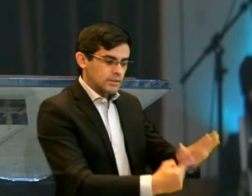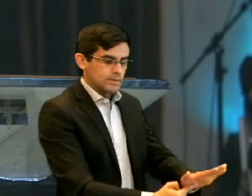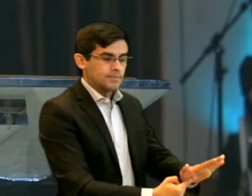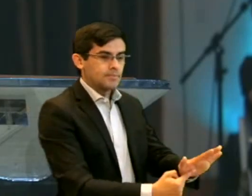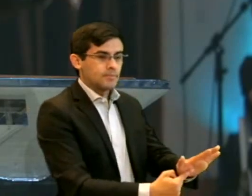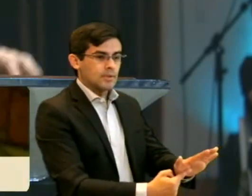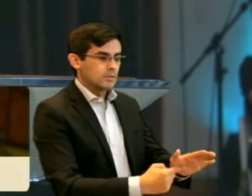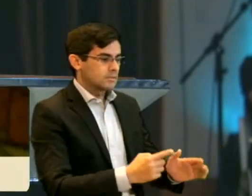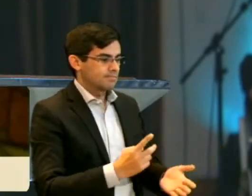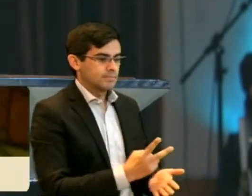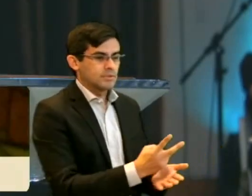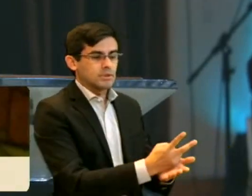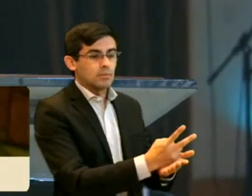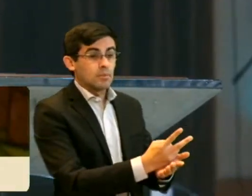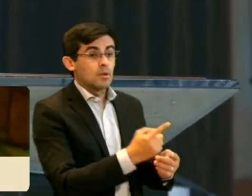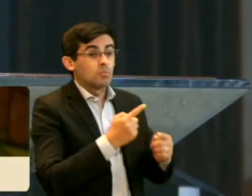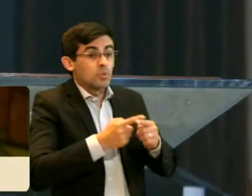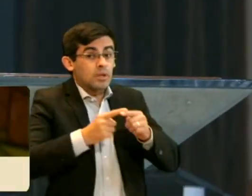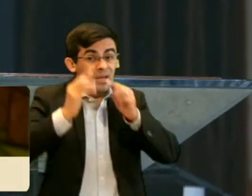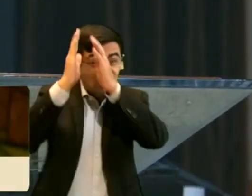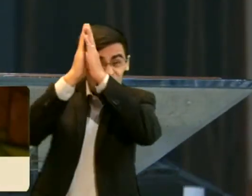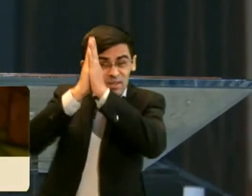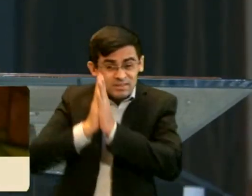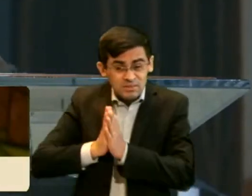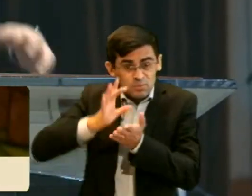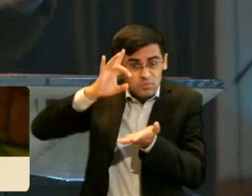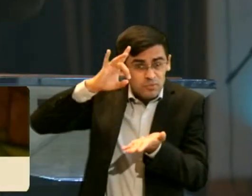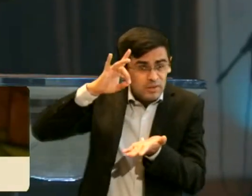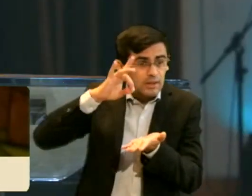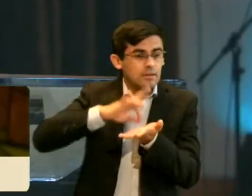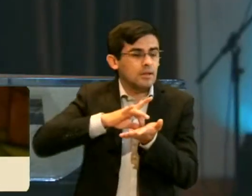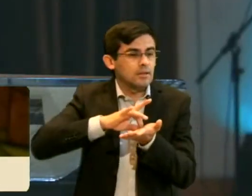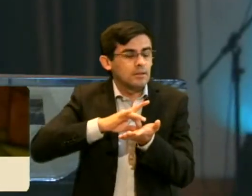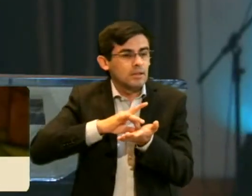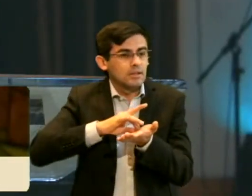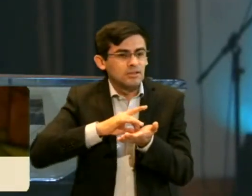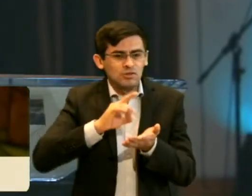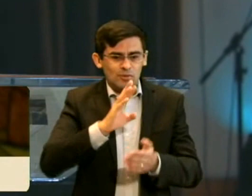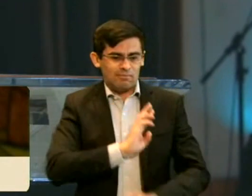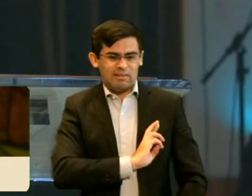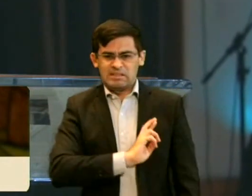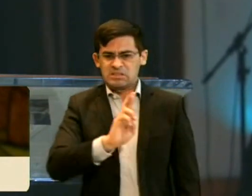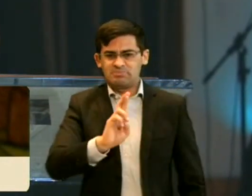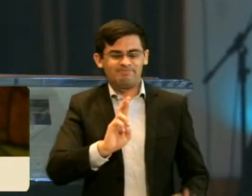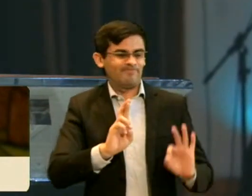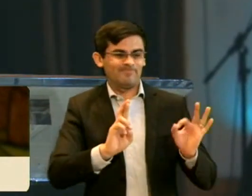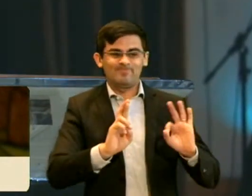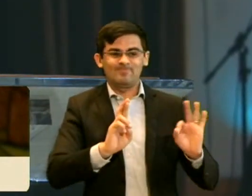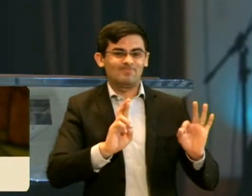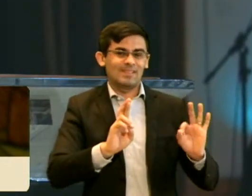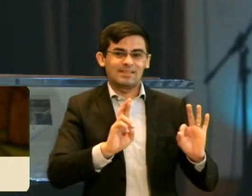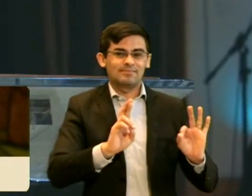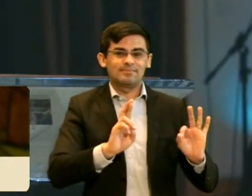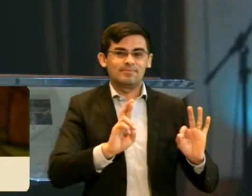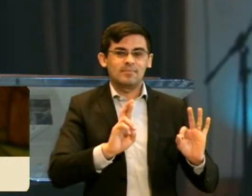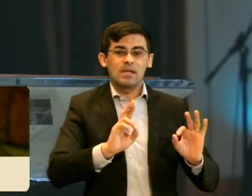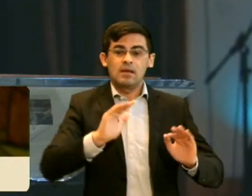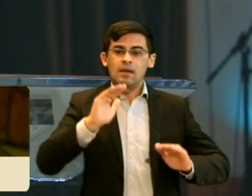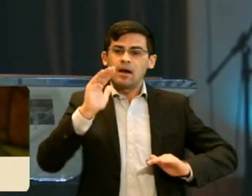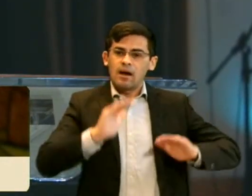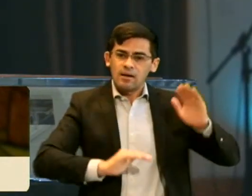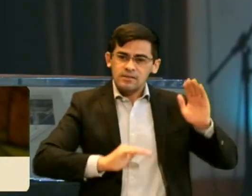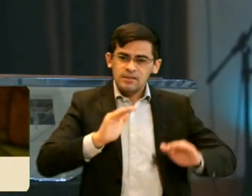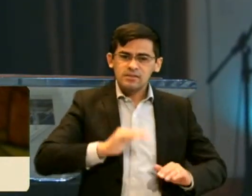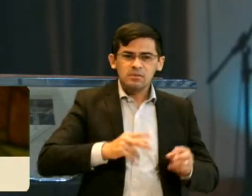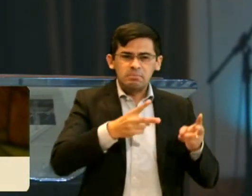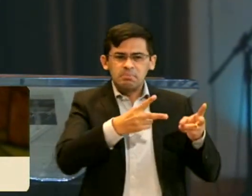manifestarei a ele. A adoração verdadeira não tem a ver com uma liturgia. Às vezes eu vejo